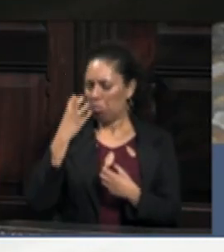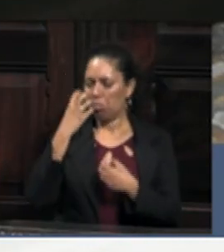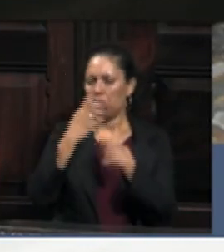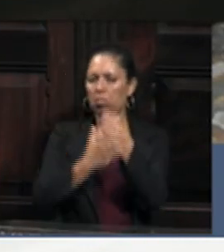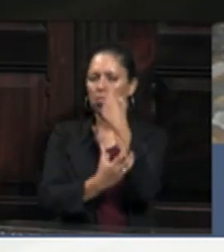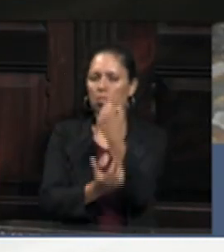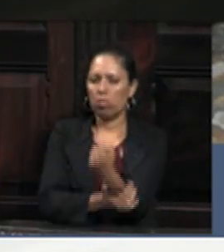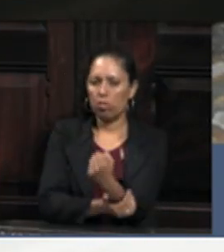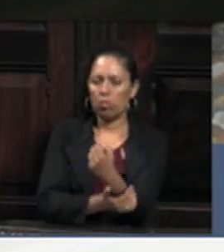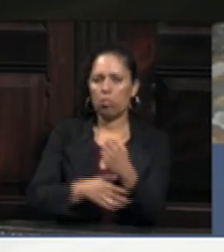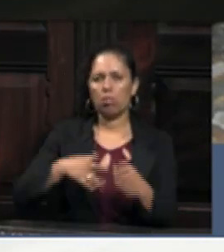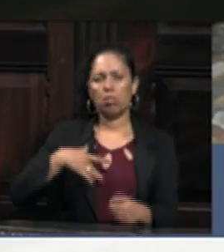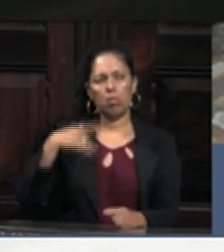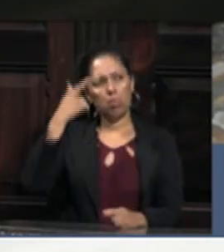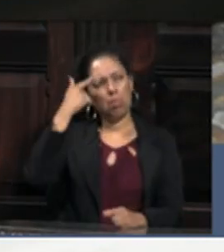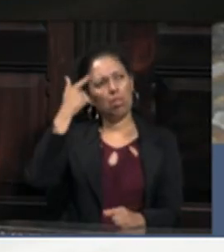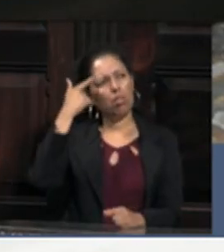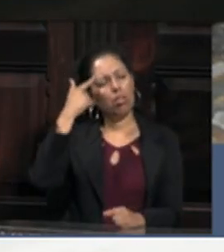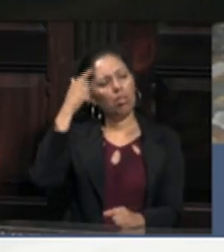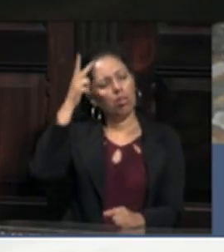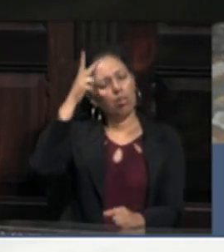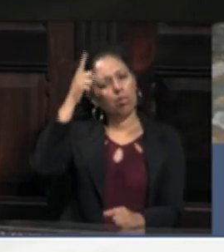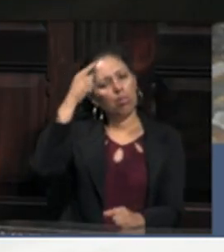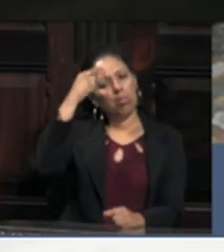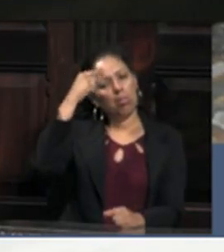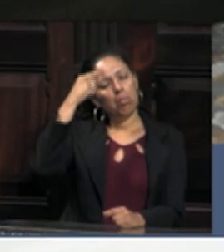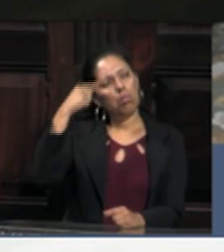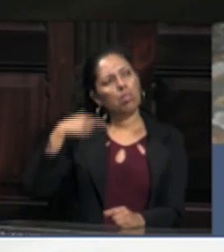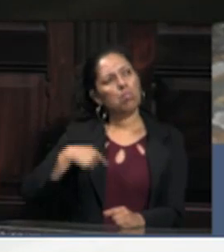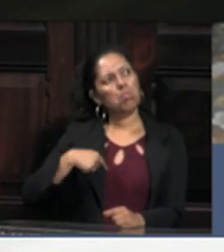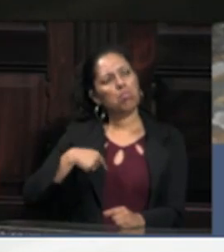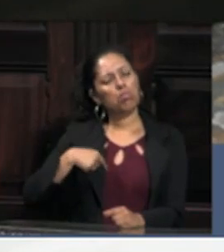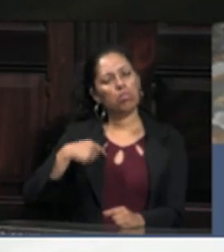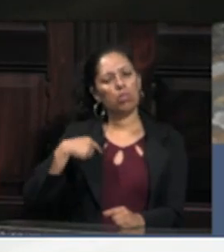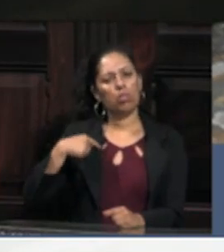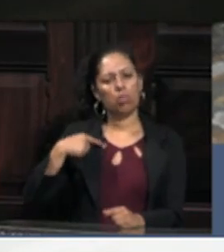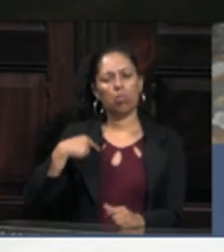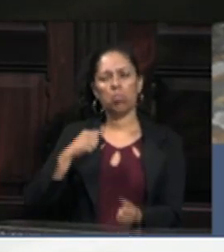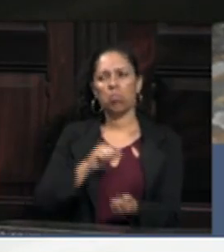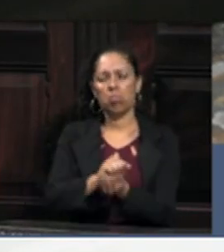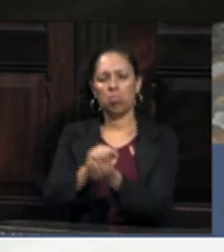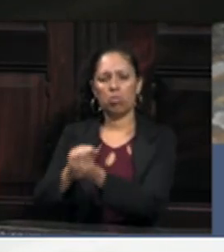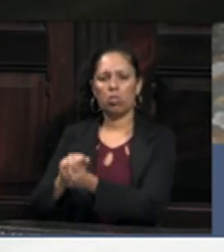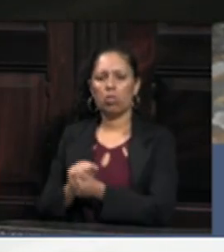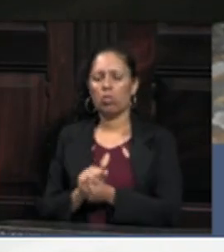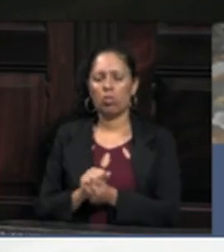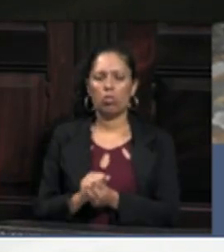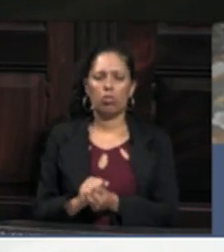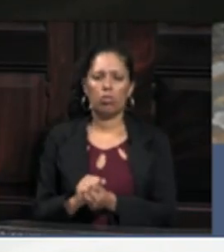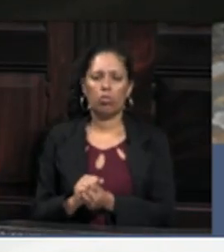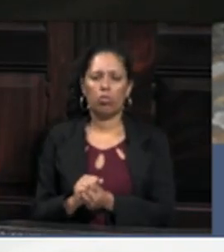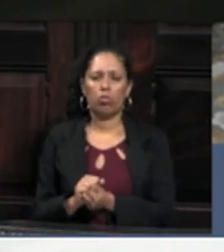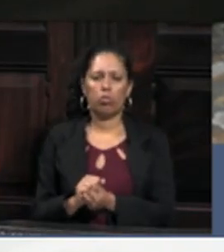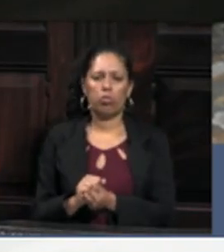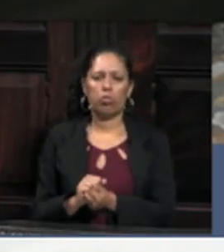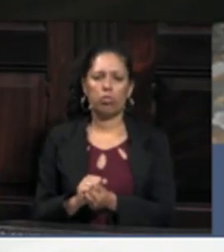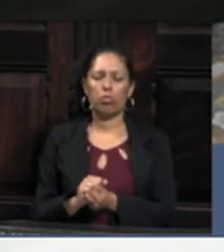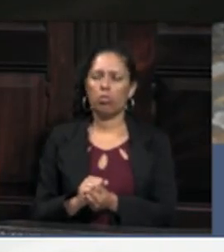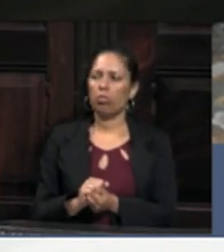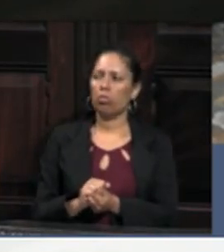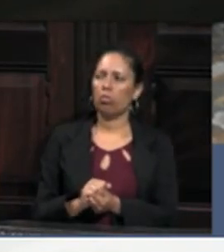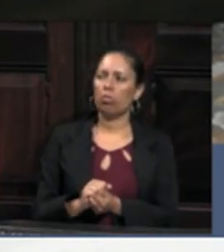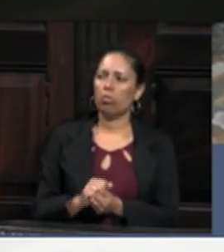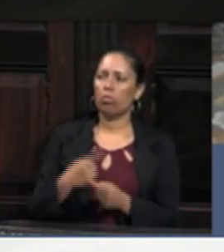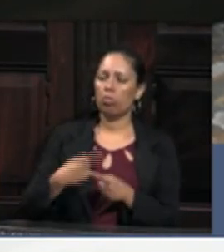eu, particularmente, referendo essa proposta, visto